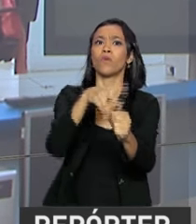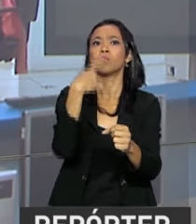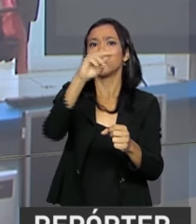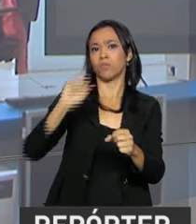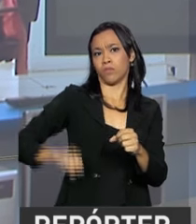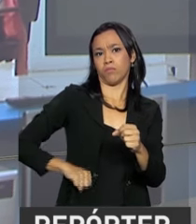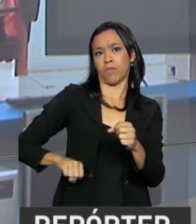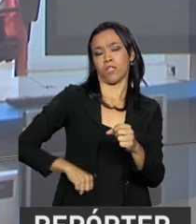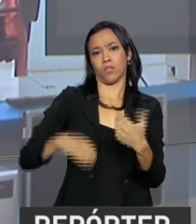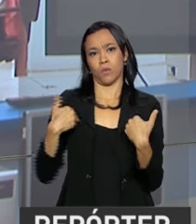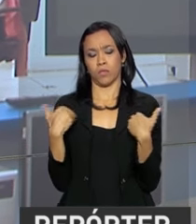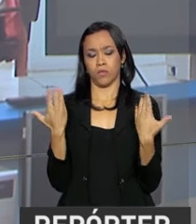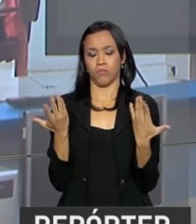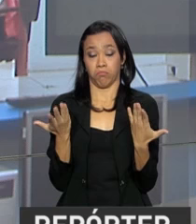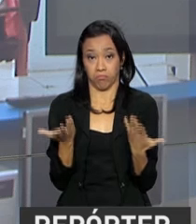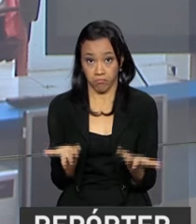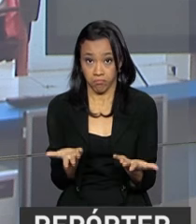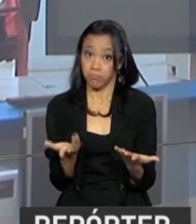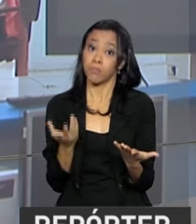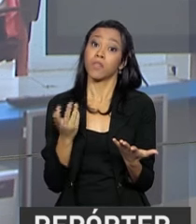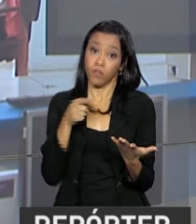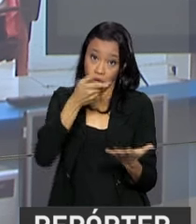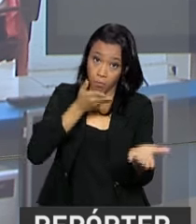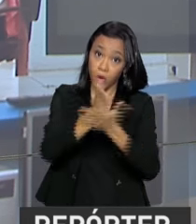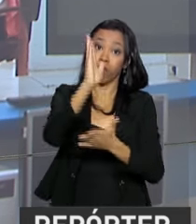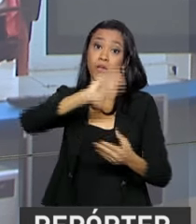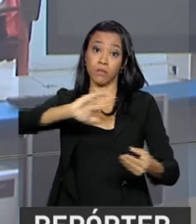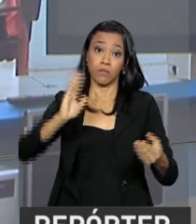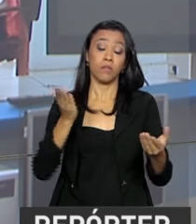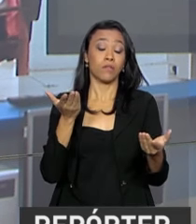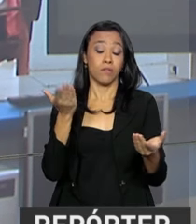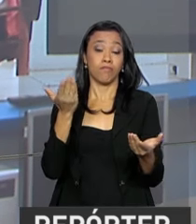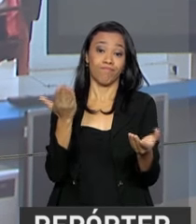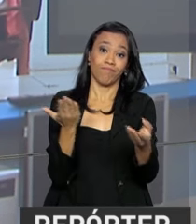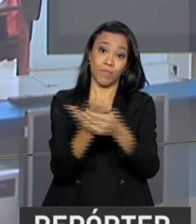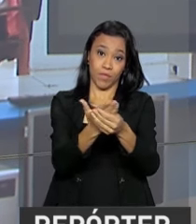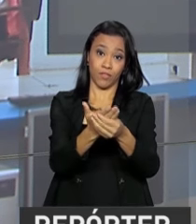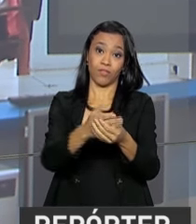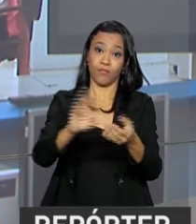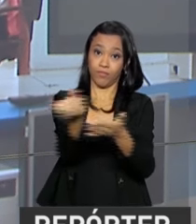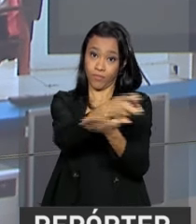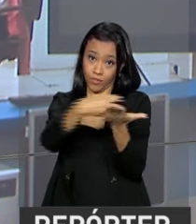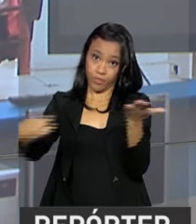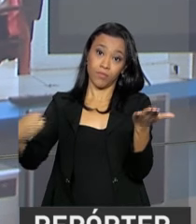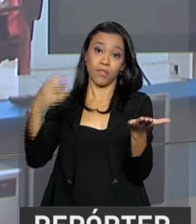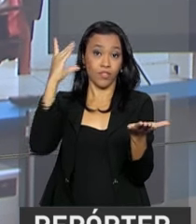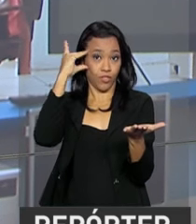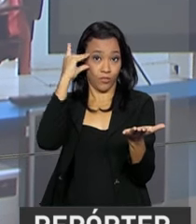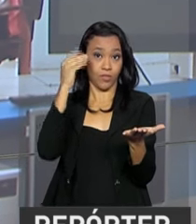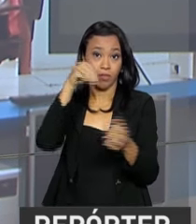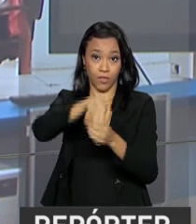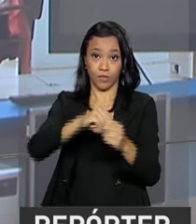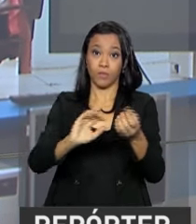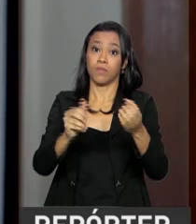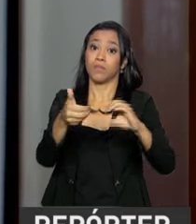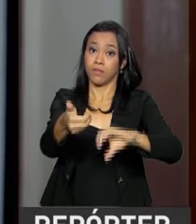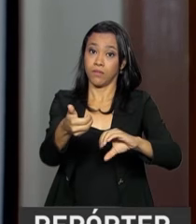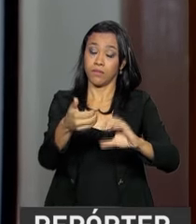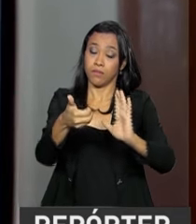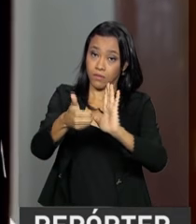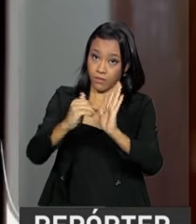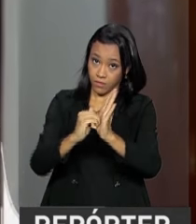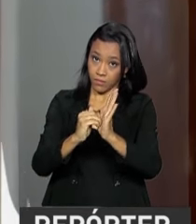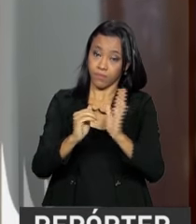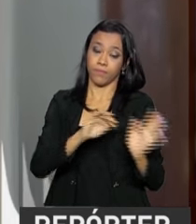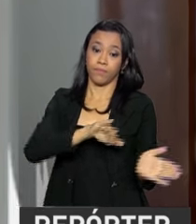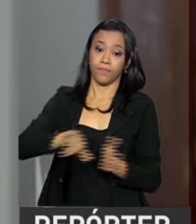representantes diplomáticos após a aprovação do impeachment de Dilma Rousseff no Senado Federal. A